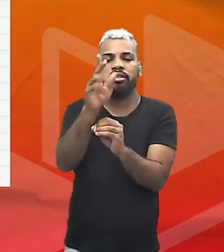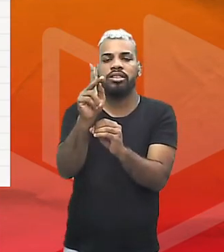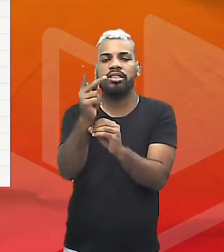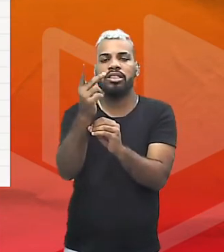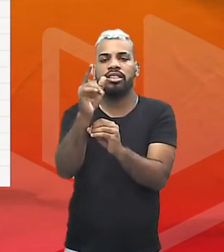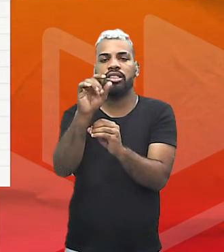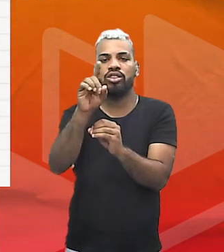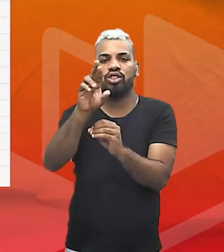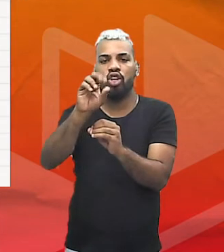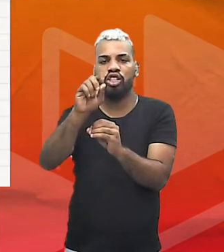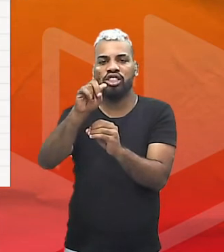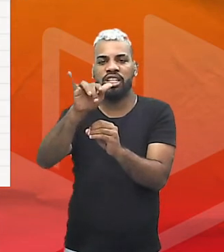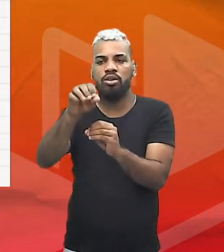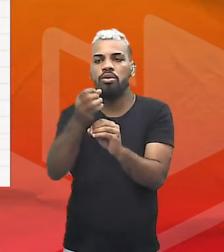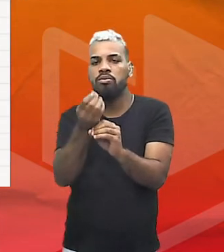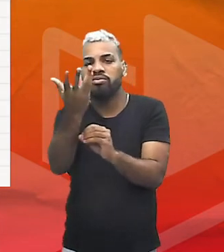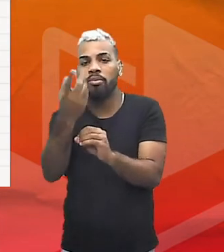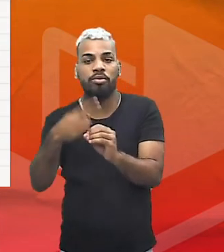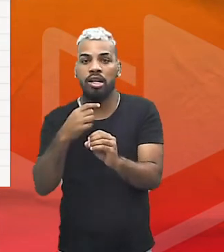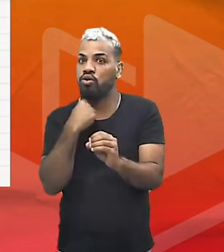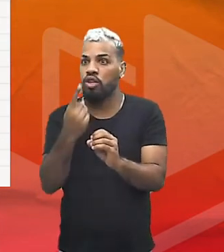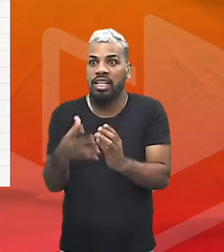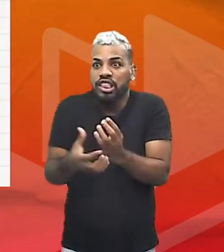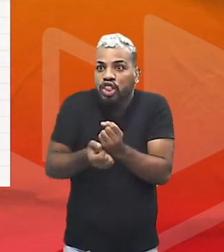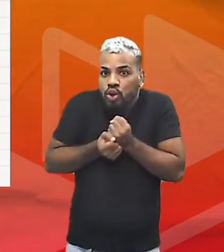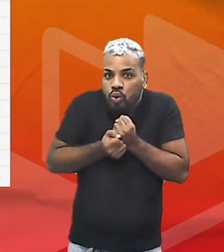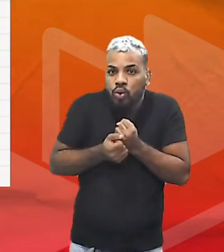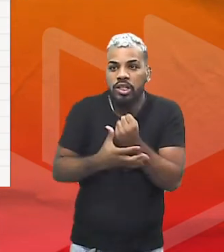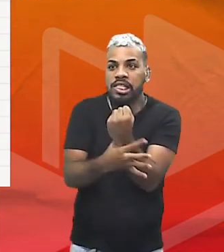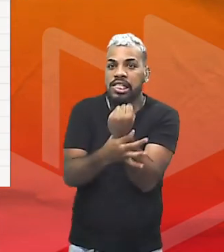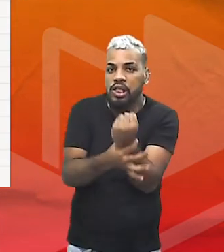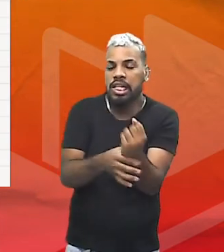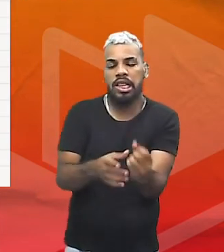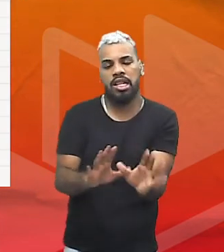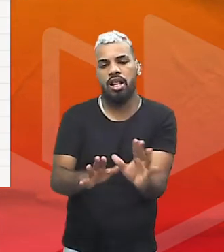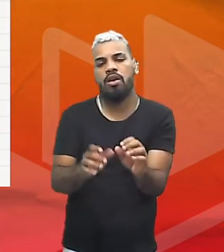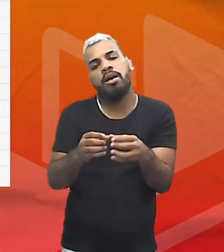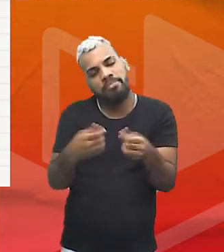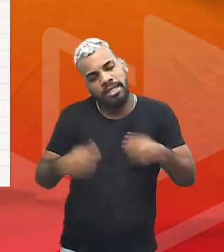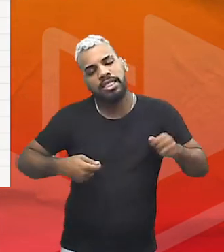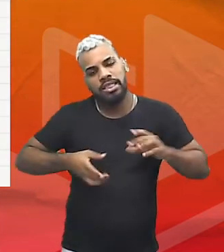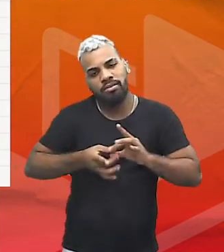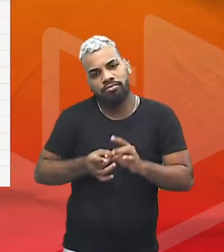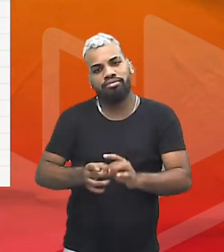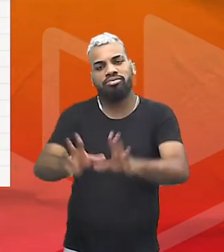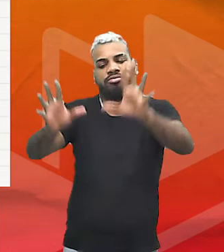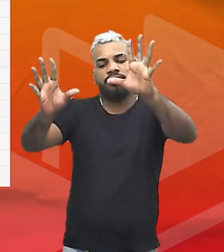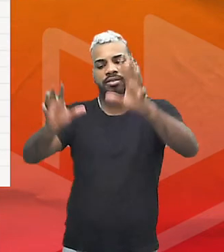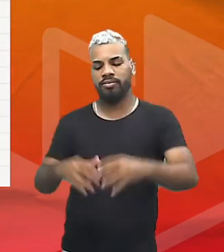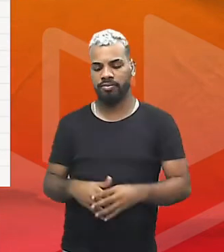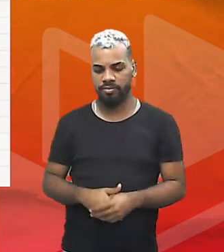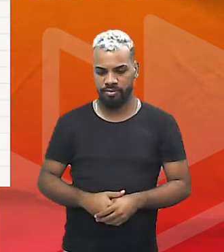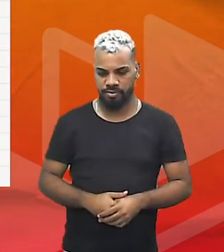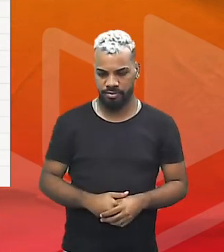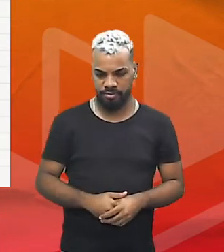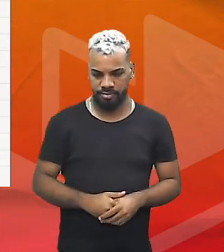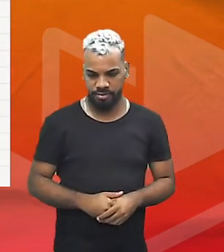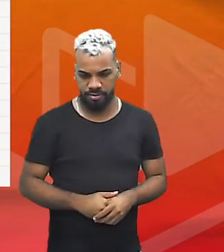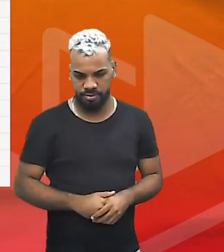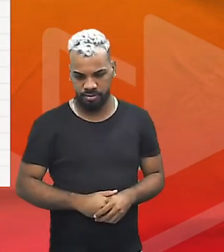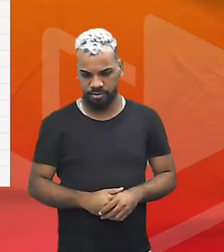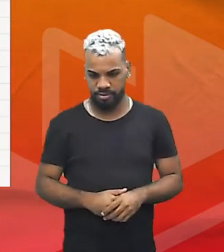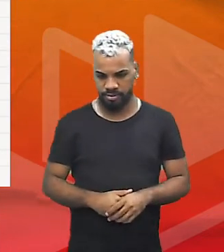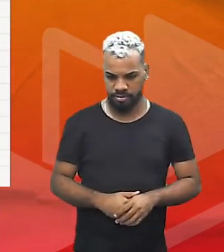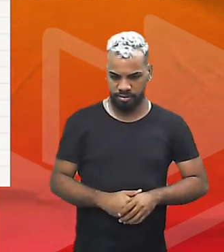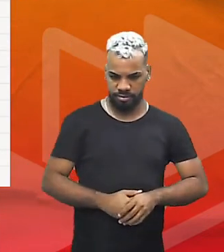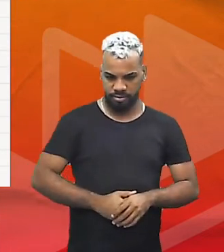muito tempo aí você vai dizer assim ó que um nada H2 o um nab H2 passa aqui